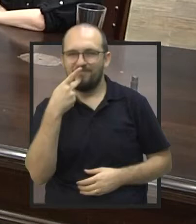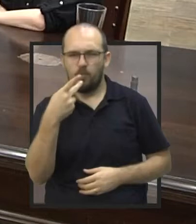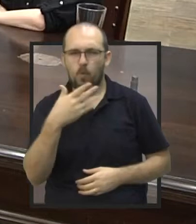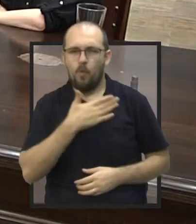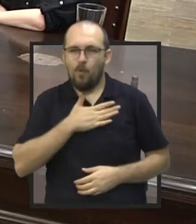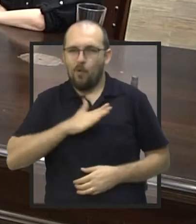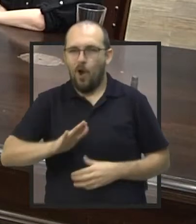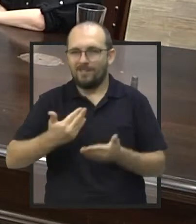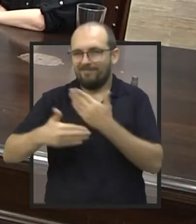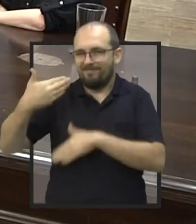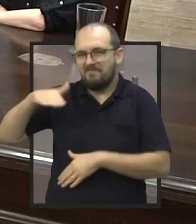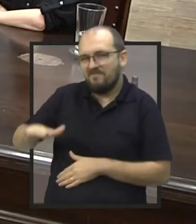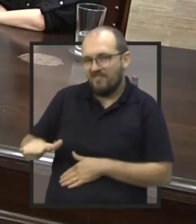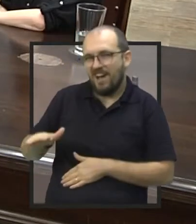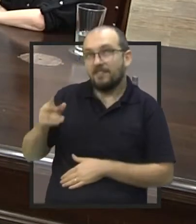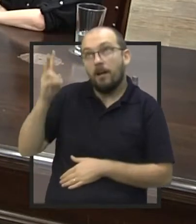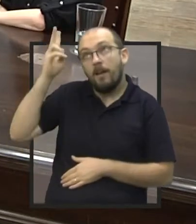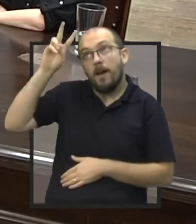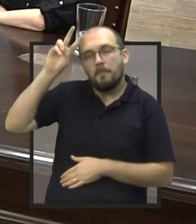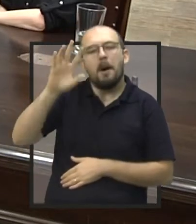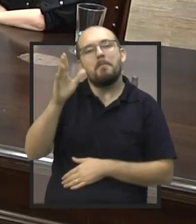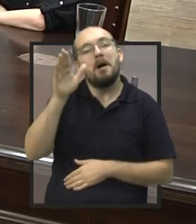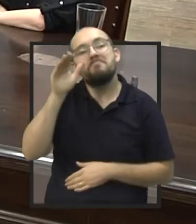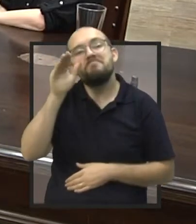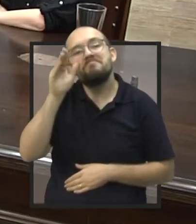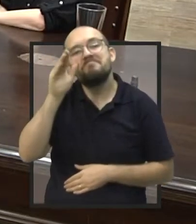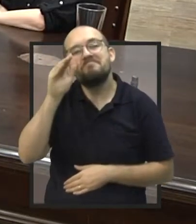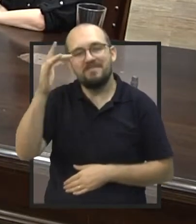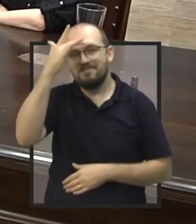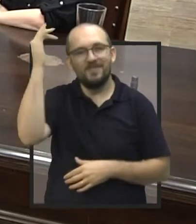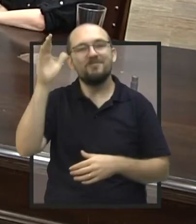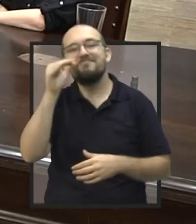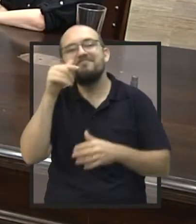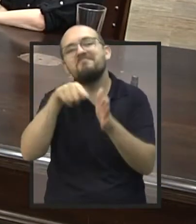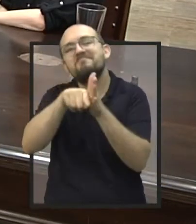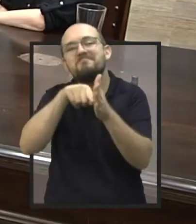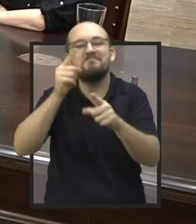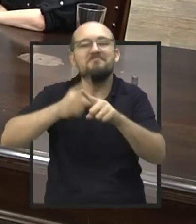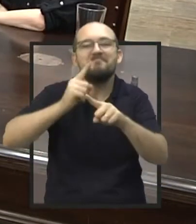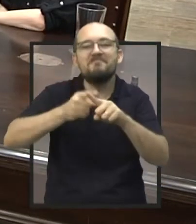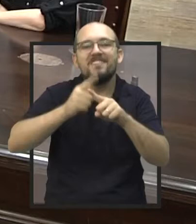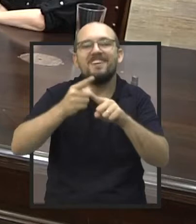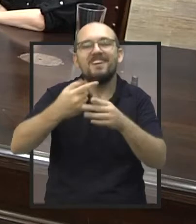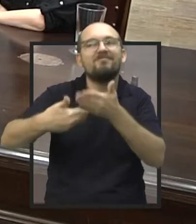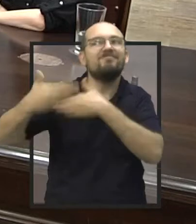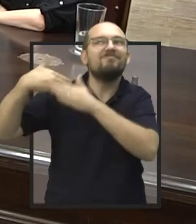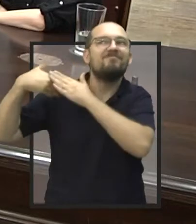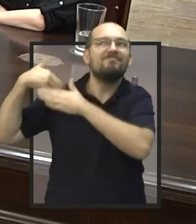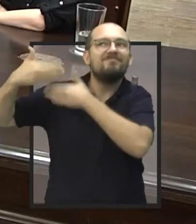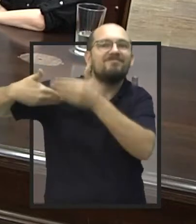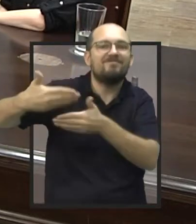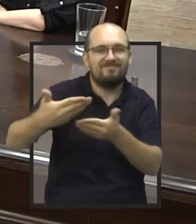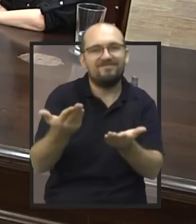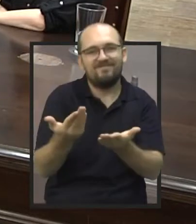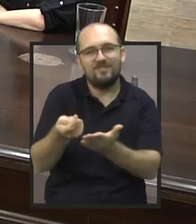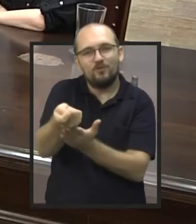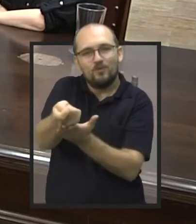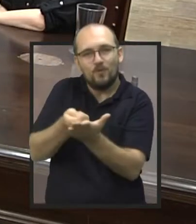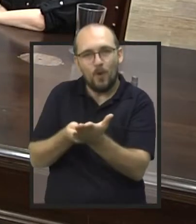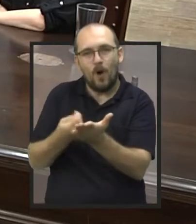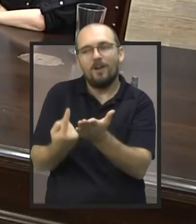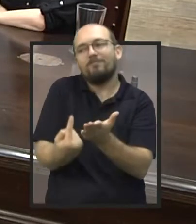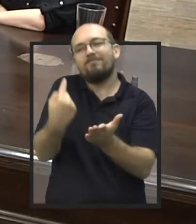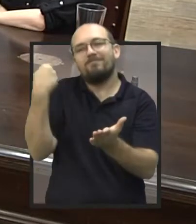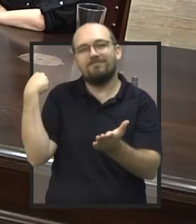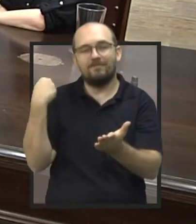eu que a gente ia ir para a pandemia, né? Ficar numa pandemia. Hoje eu falo, gente, eu queria tanto viajar. Que eu falo que eu não gosto de viajar e